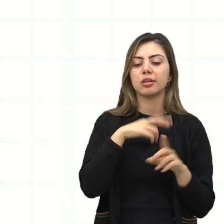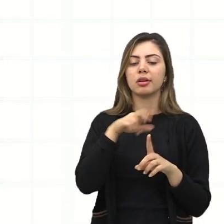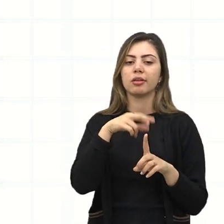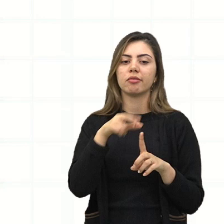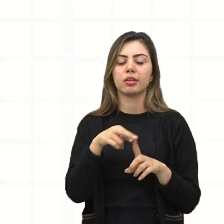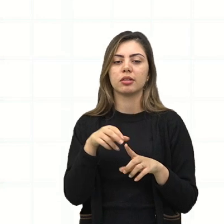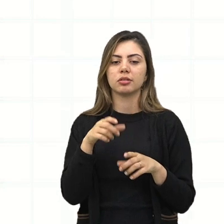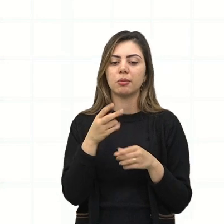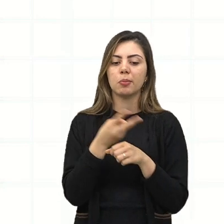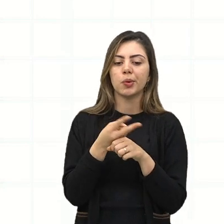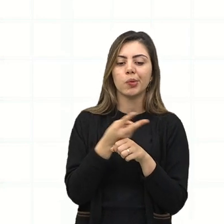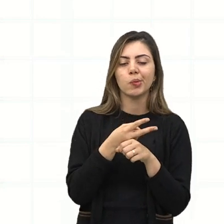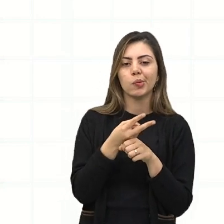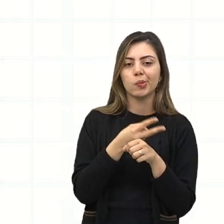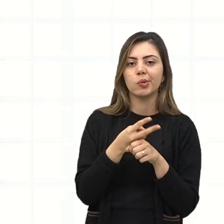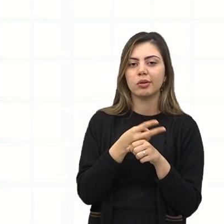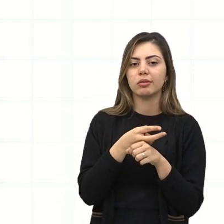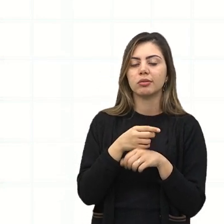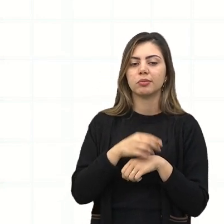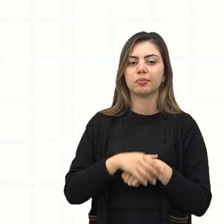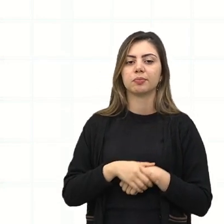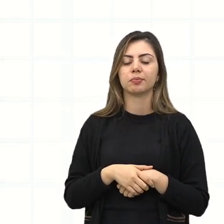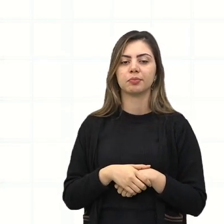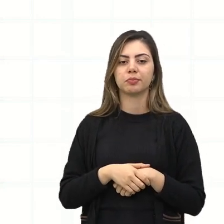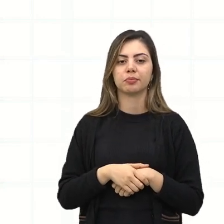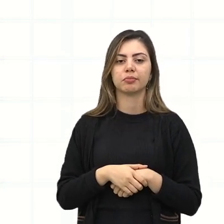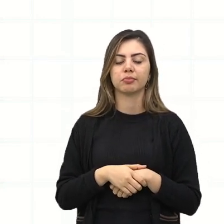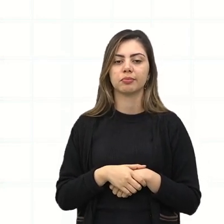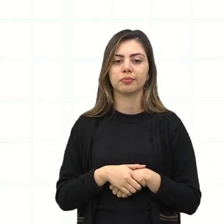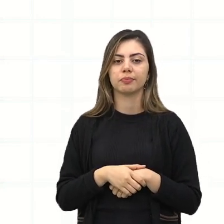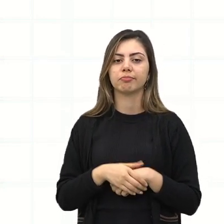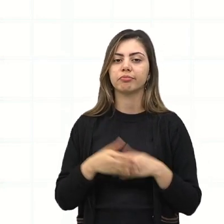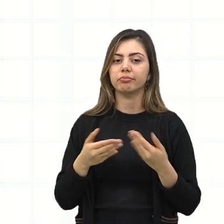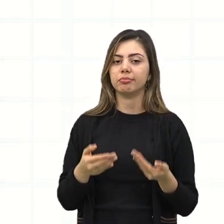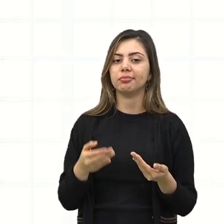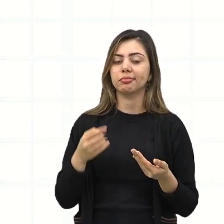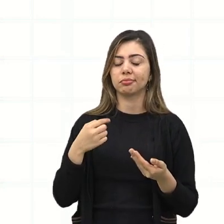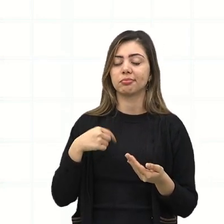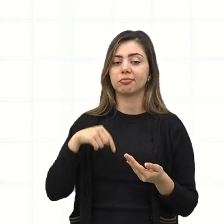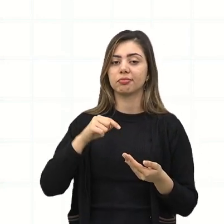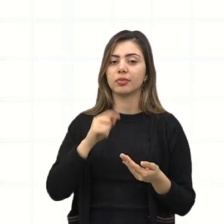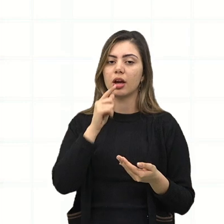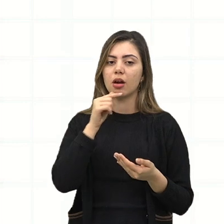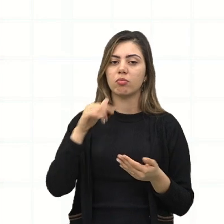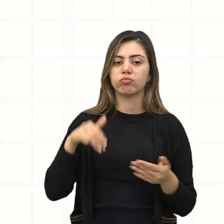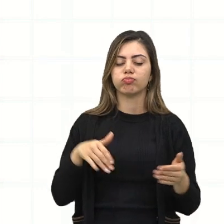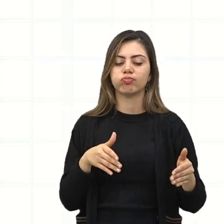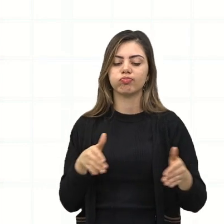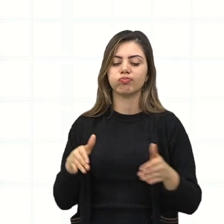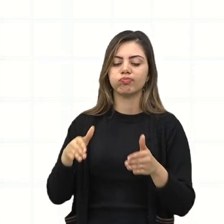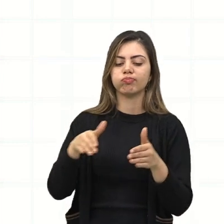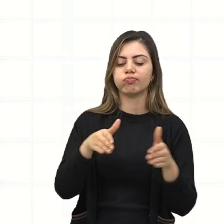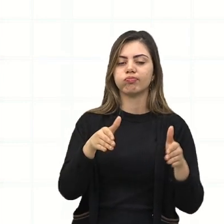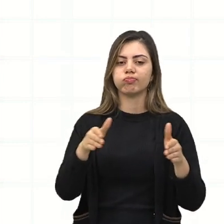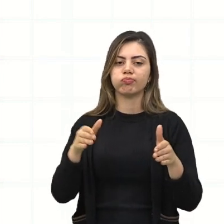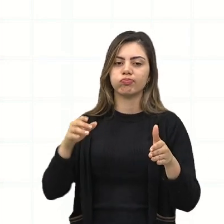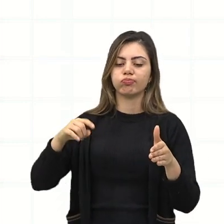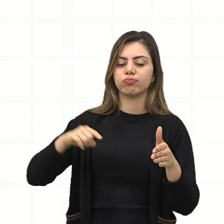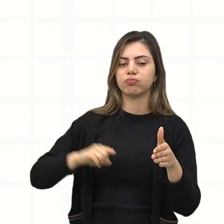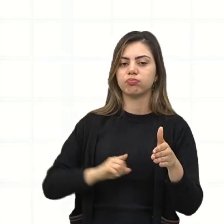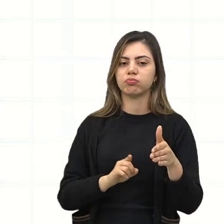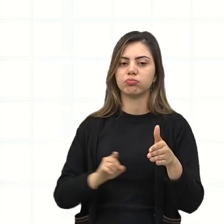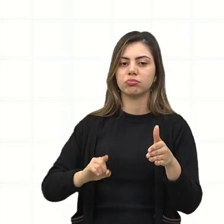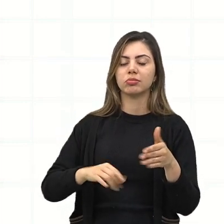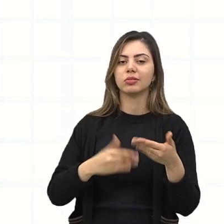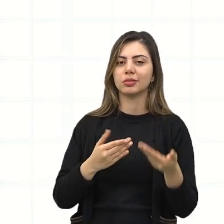esse ritual nessa primeira estrofe. Lá nós temos vou mergulhar no reino das Icamiabas, a referência ao